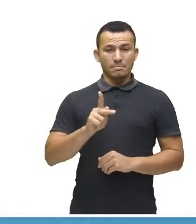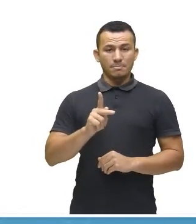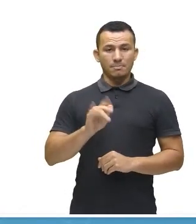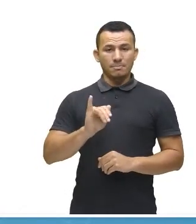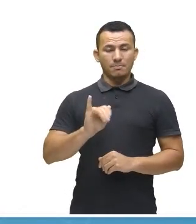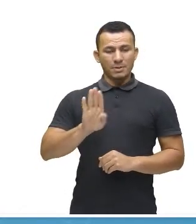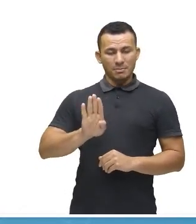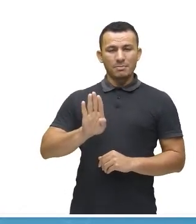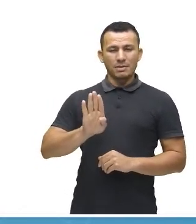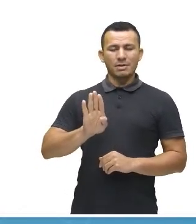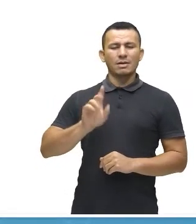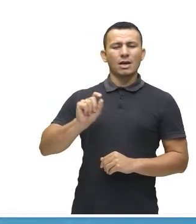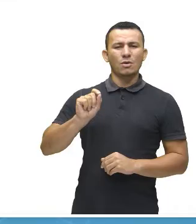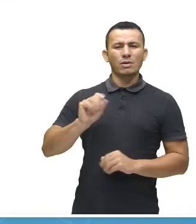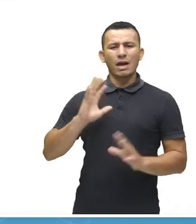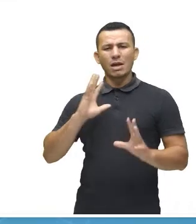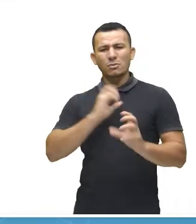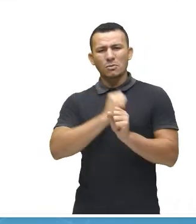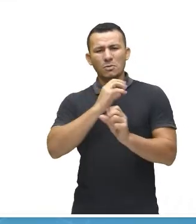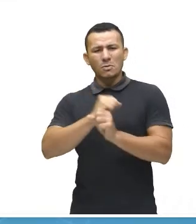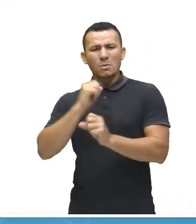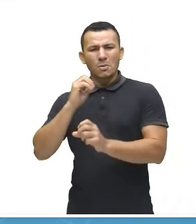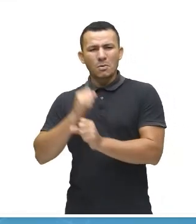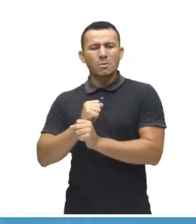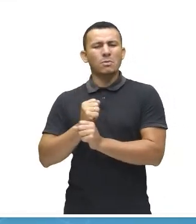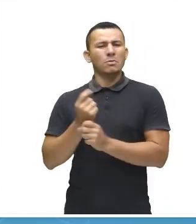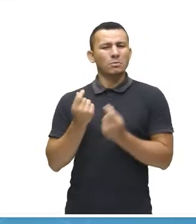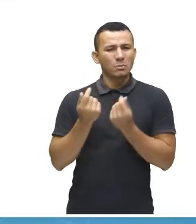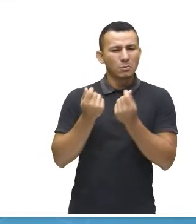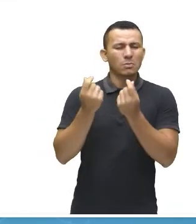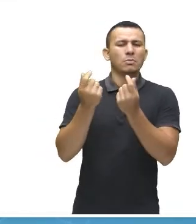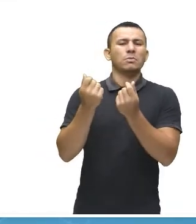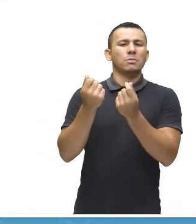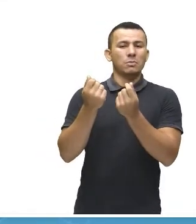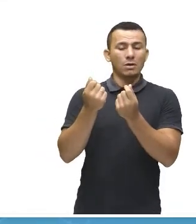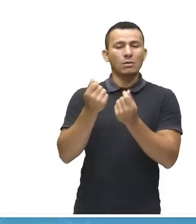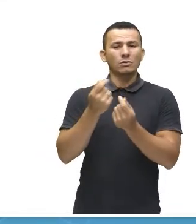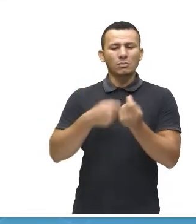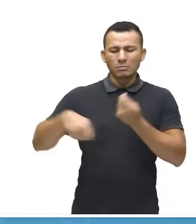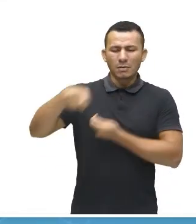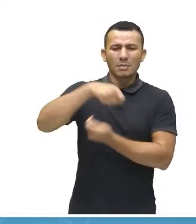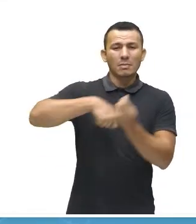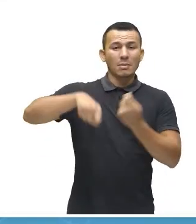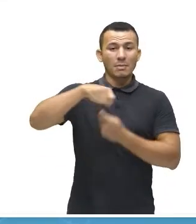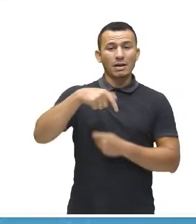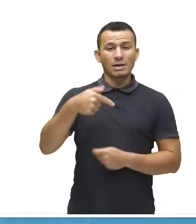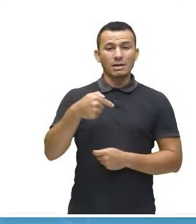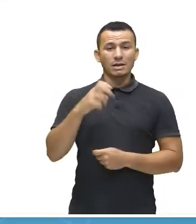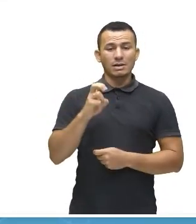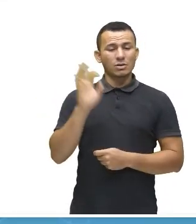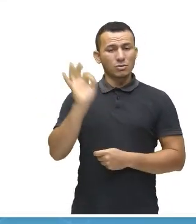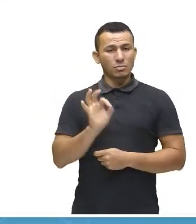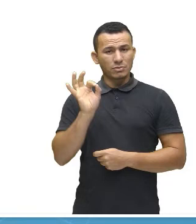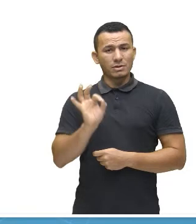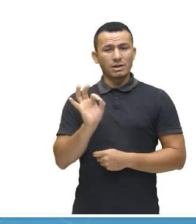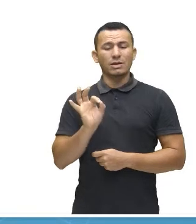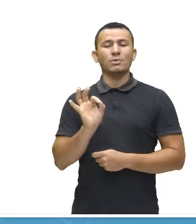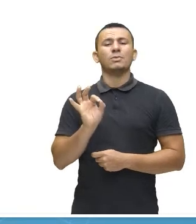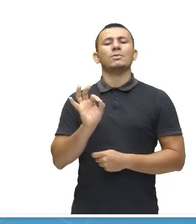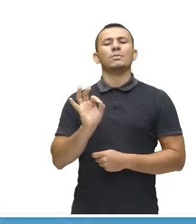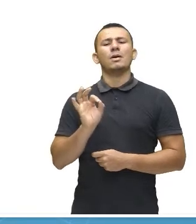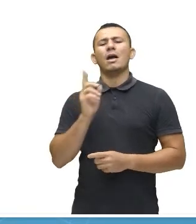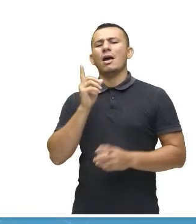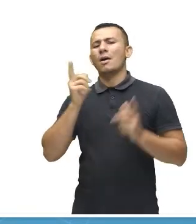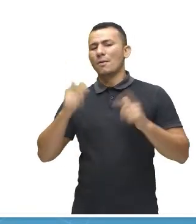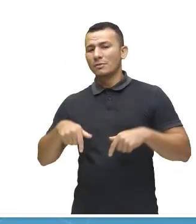Produto Interno Bruto, né? A soma ali das riquezas nacionais. Então, cerca de 75% do PIB brasileiro